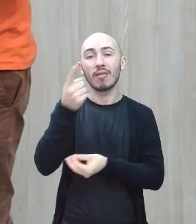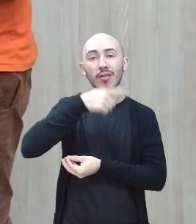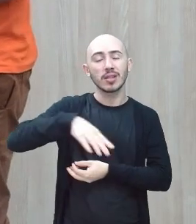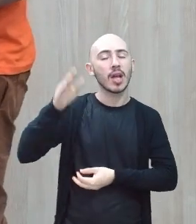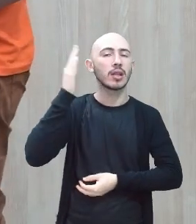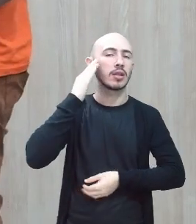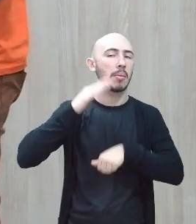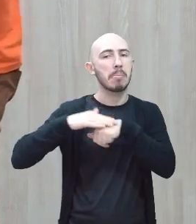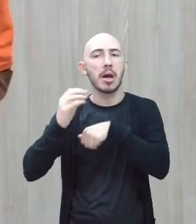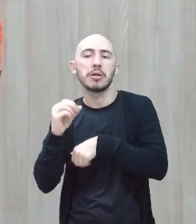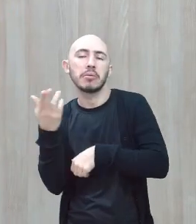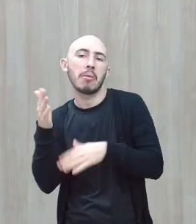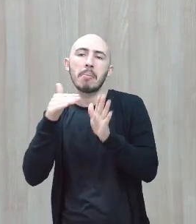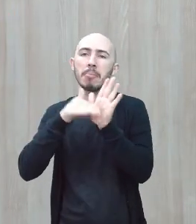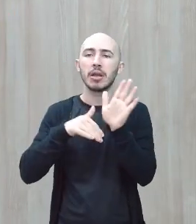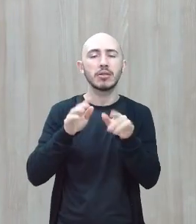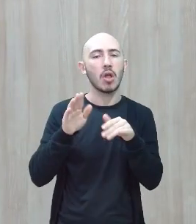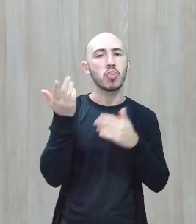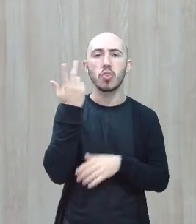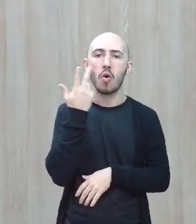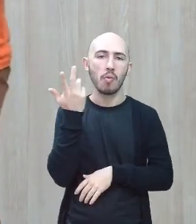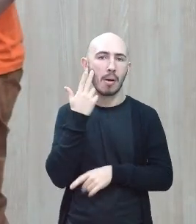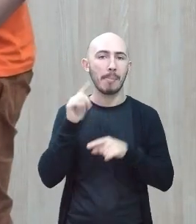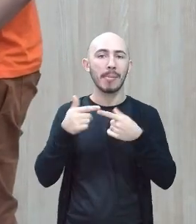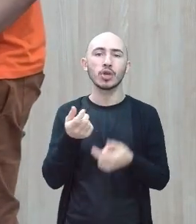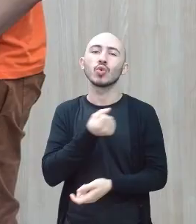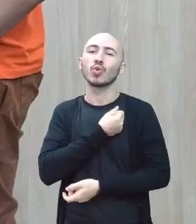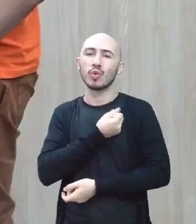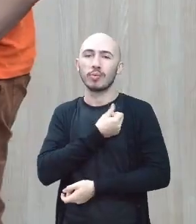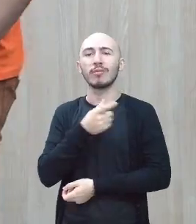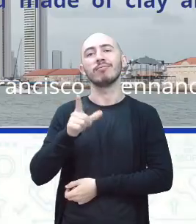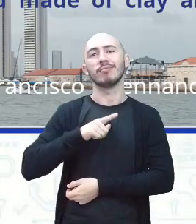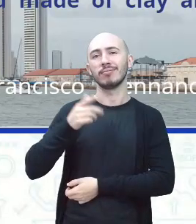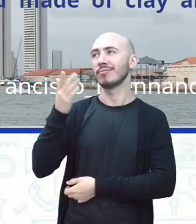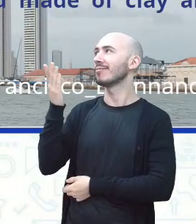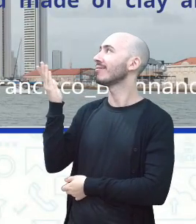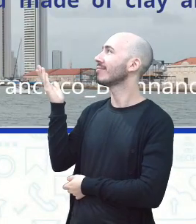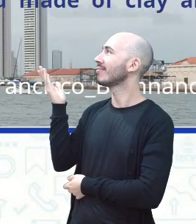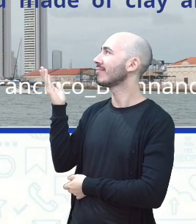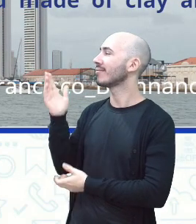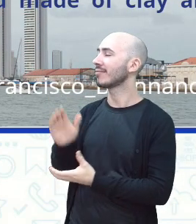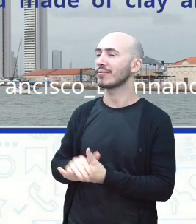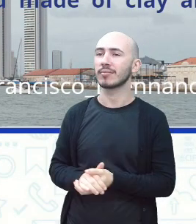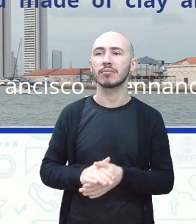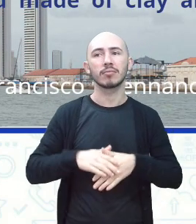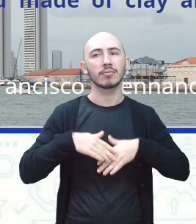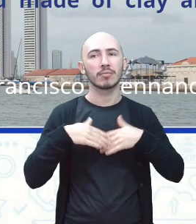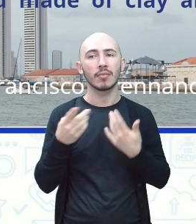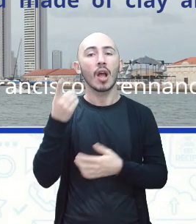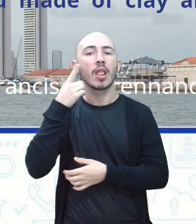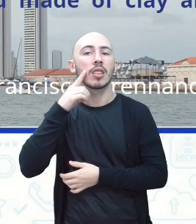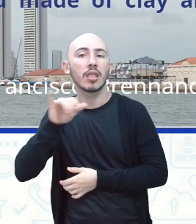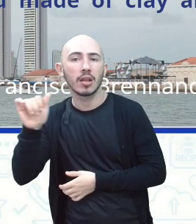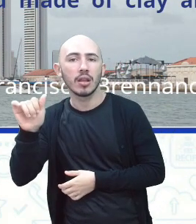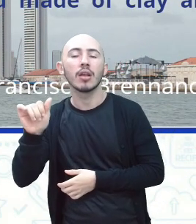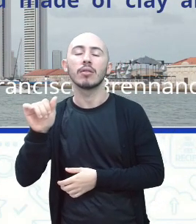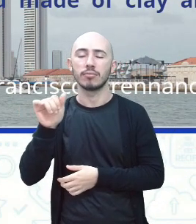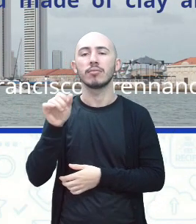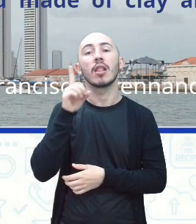isso é normal. Mas perceba que os números estão aqui, pessoal, como a gente falou, tá vendo? Você vai usar os números para datas,